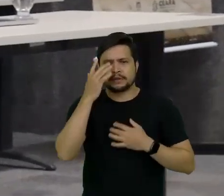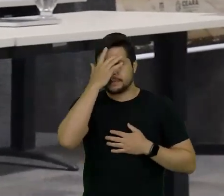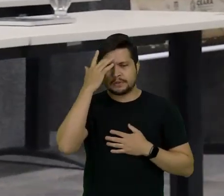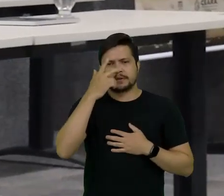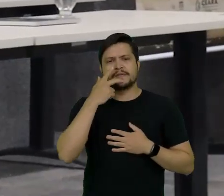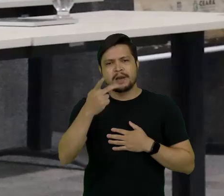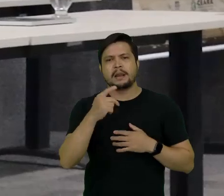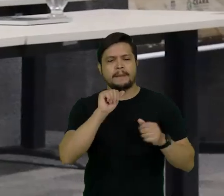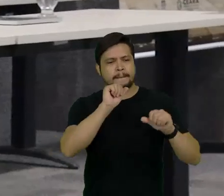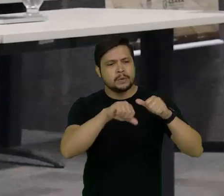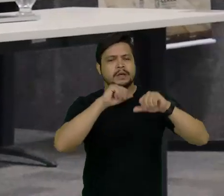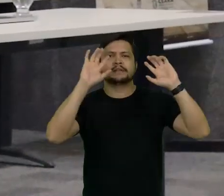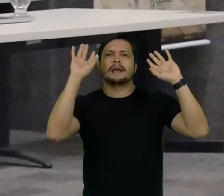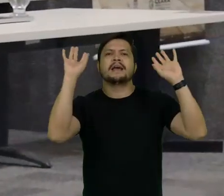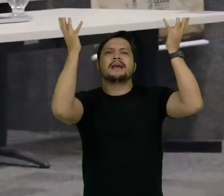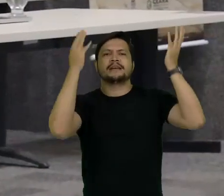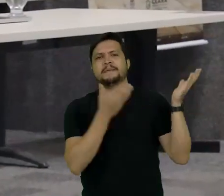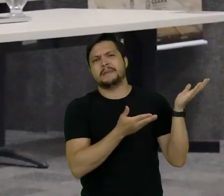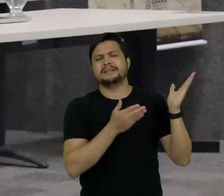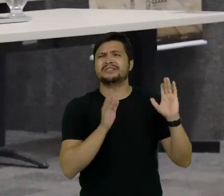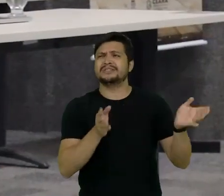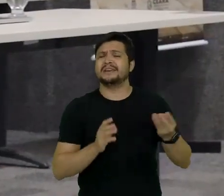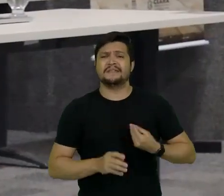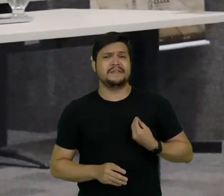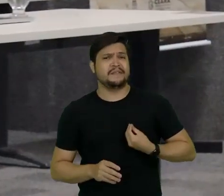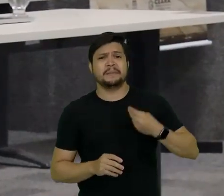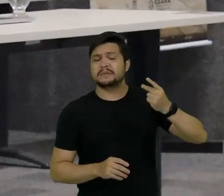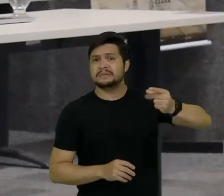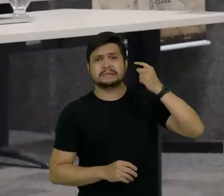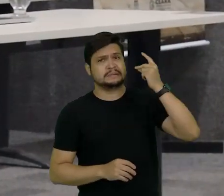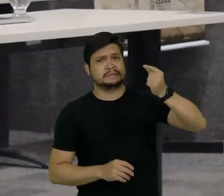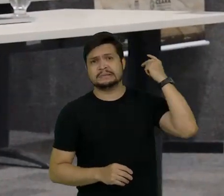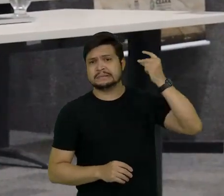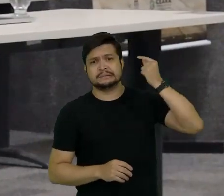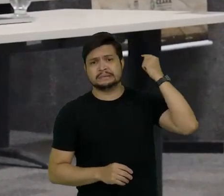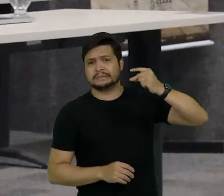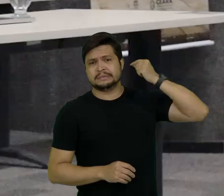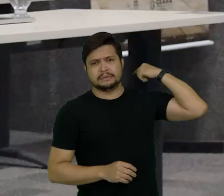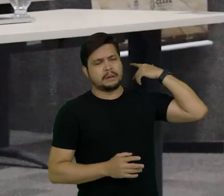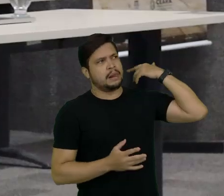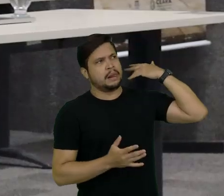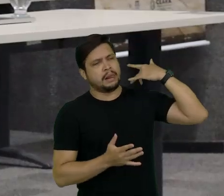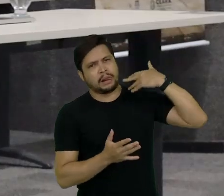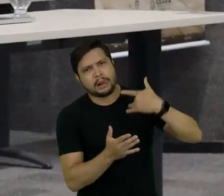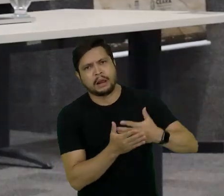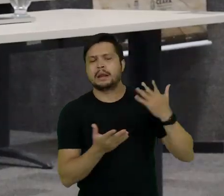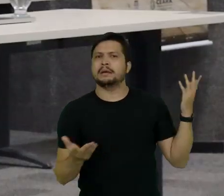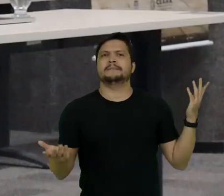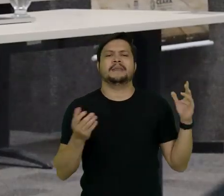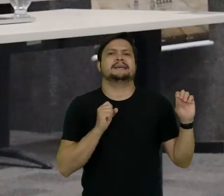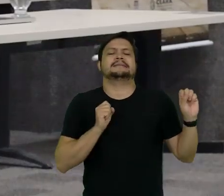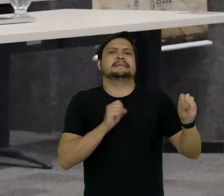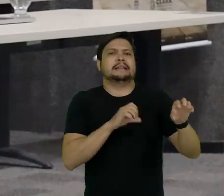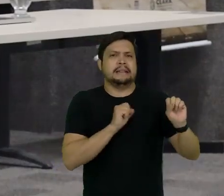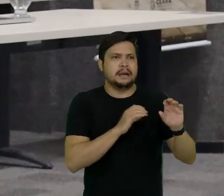zootecnistas. Está todo mundo falando das mudanças climáticas. Meu povo, nós já vivemos as mudanças climáticas desde sempre.